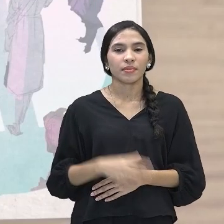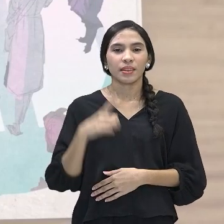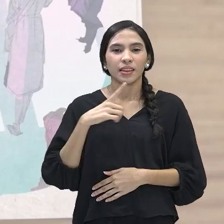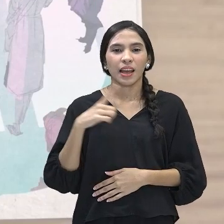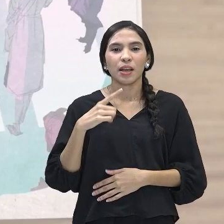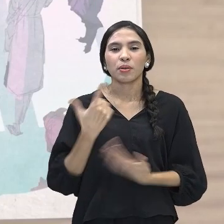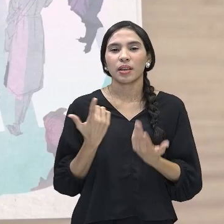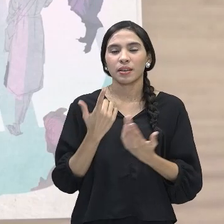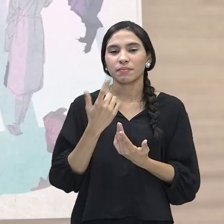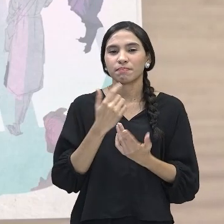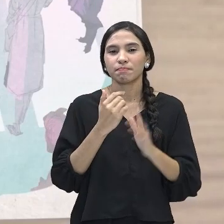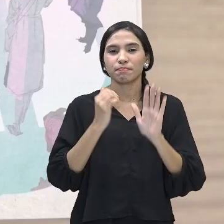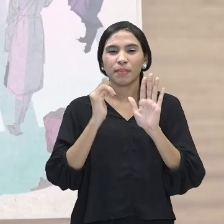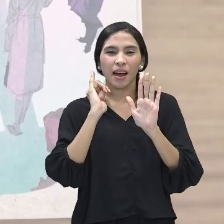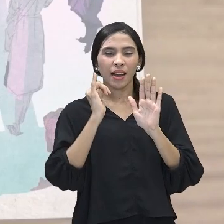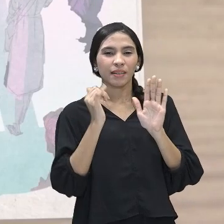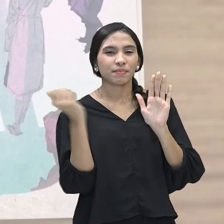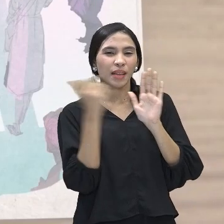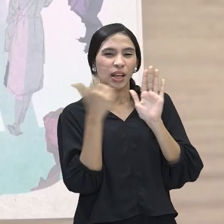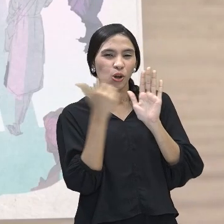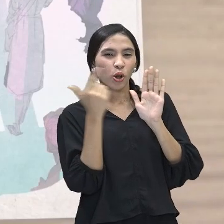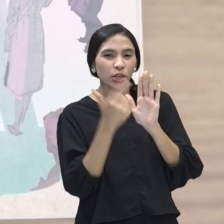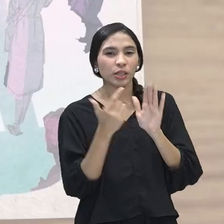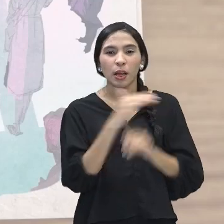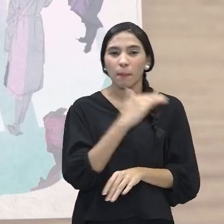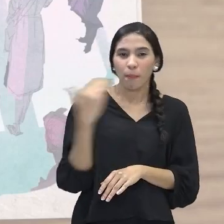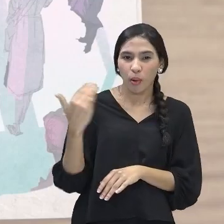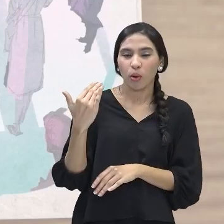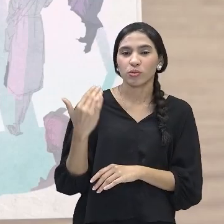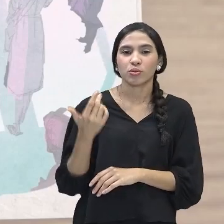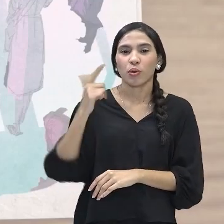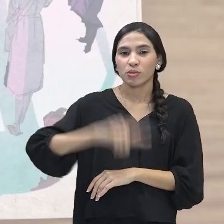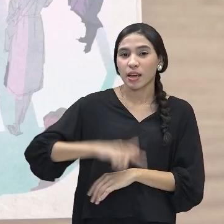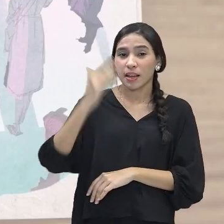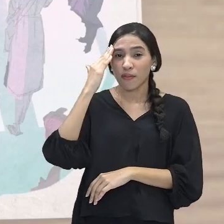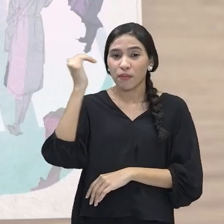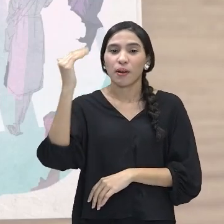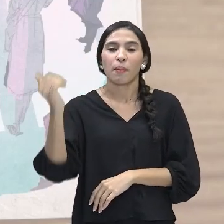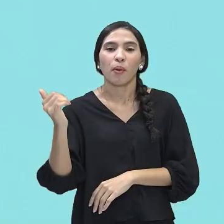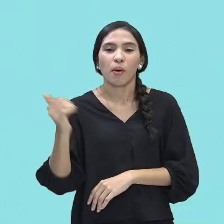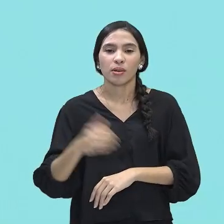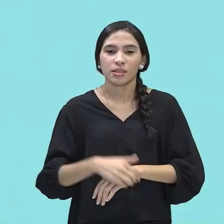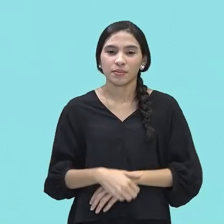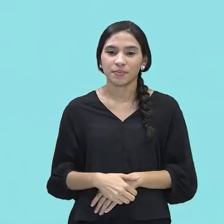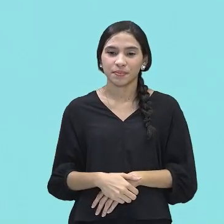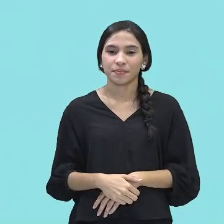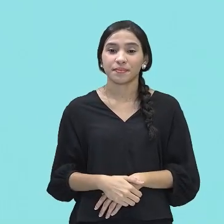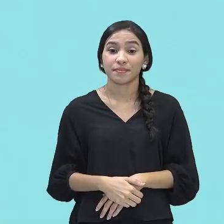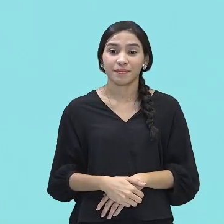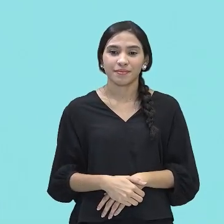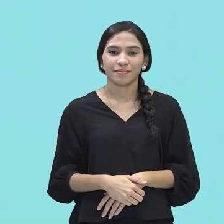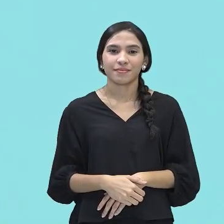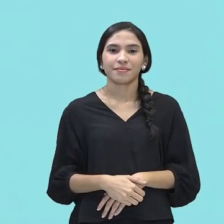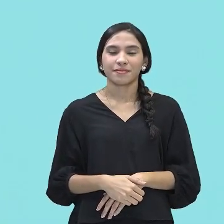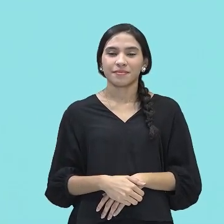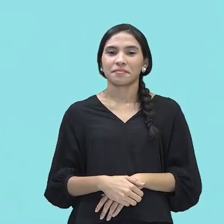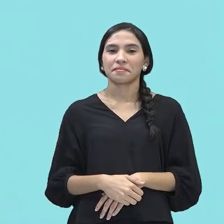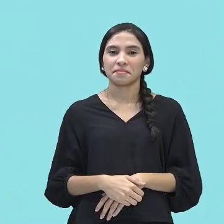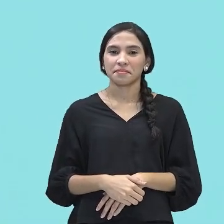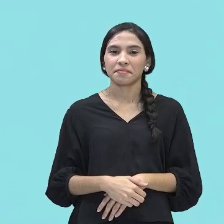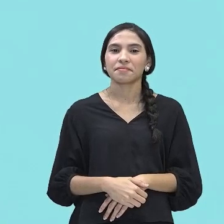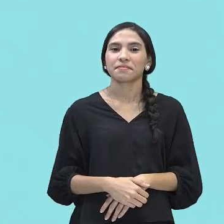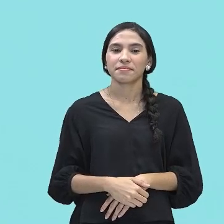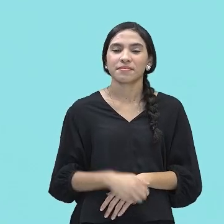término, visto que só no momento da morte é que Macabea obtém a grandeza do ser. Muito bem,